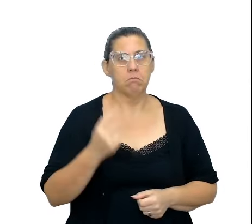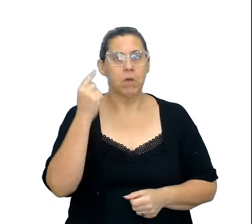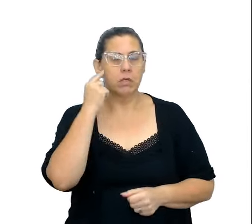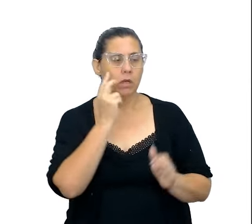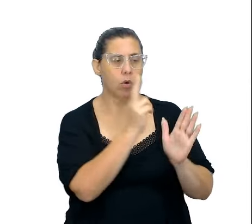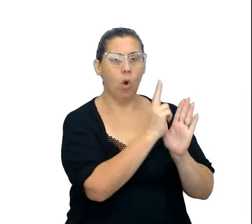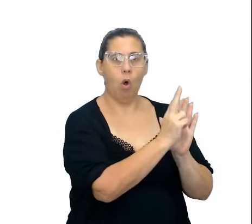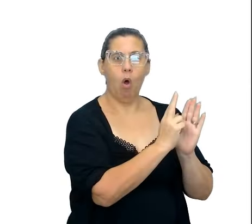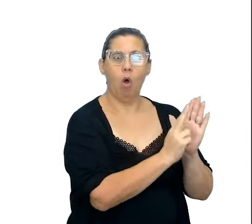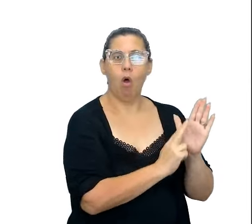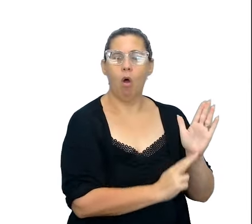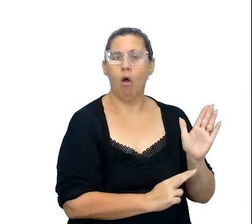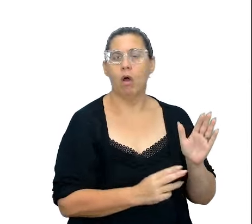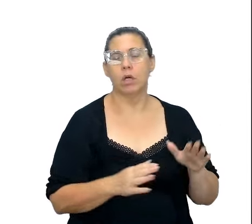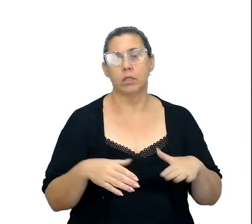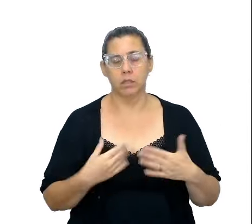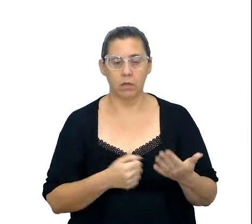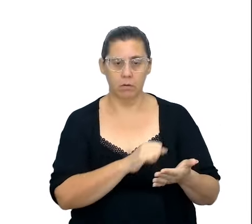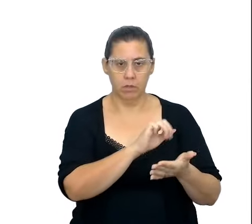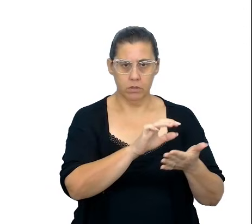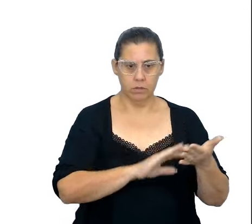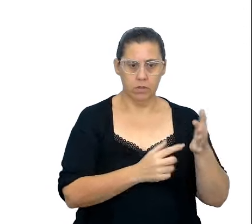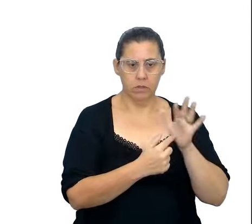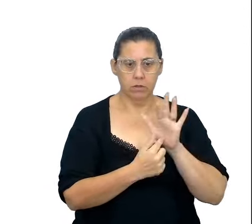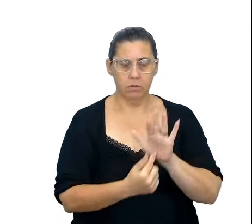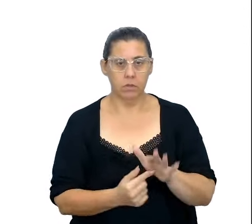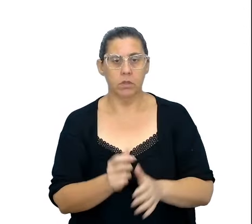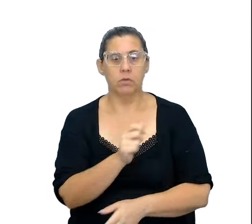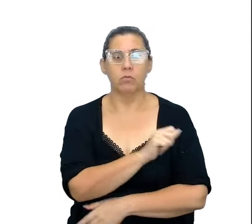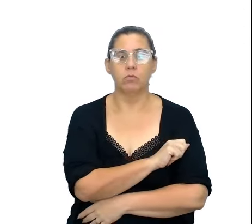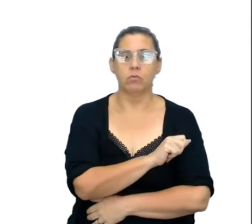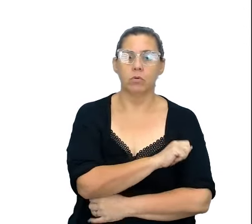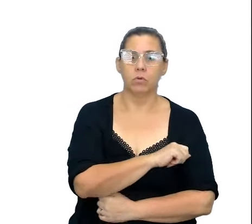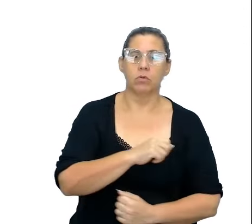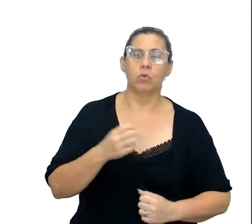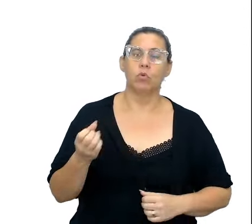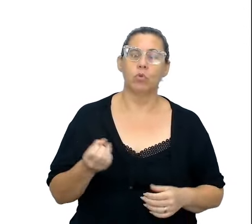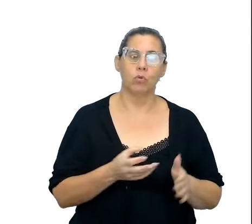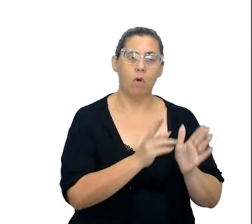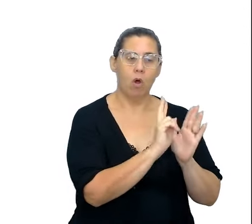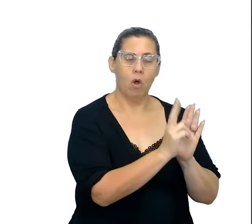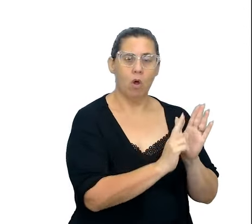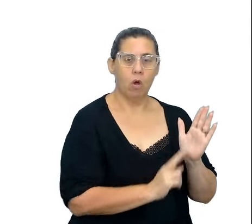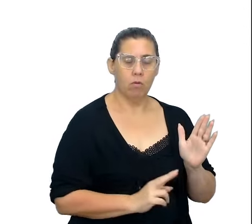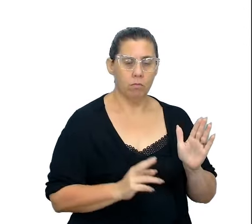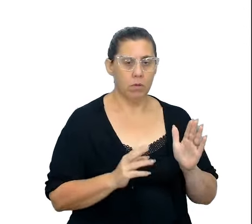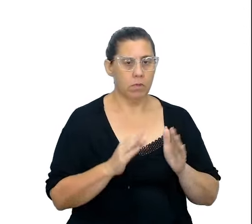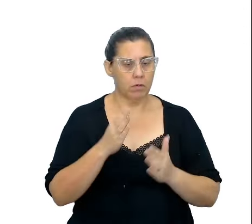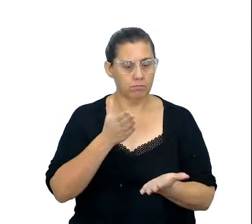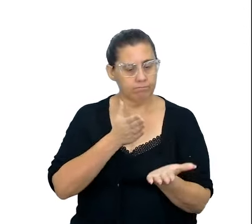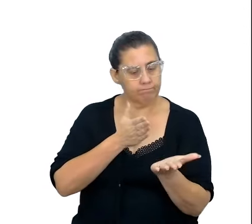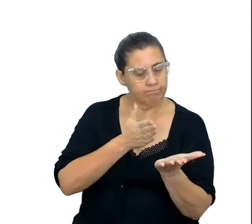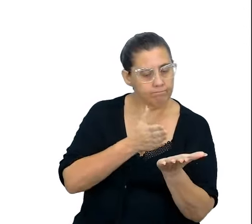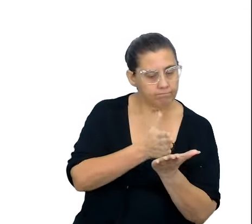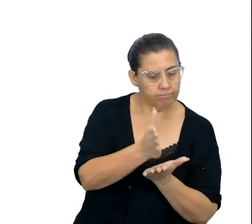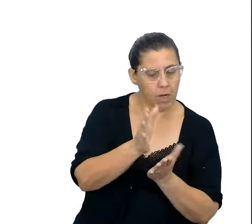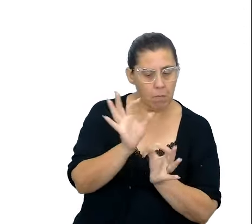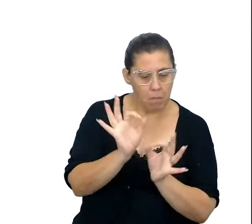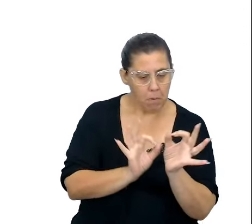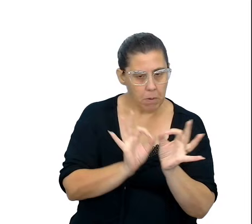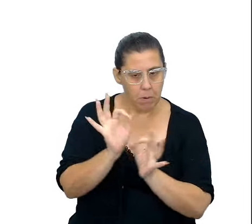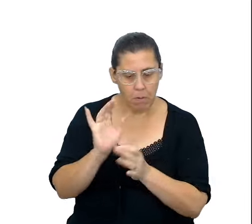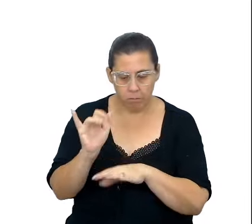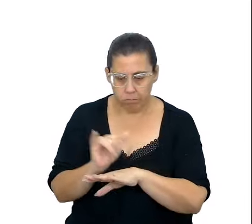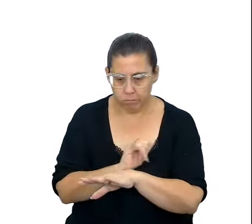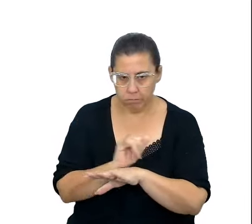roteiro. Então, a atividade vai apresentar para os nossos estudantes um roteiro para que ele siga, para que ele consiga planejar,